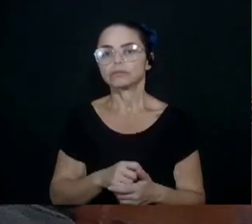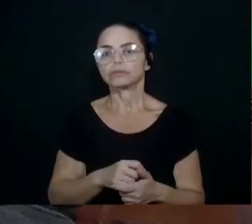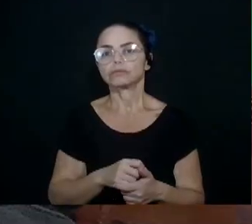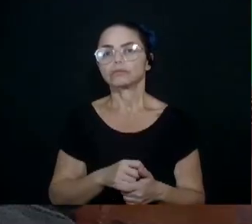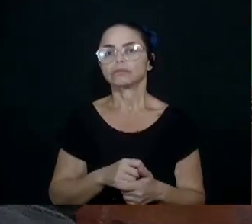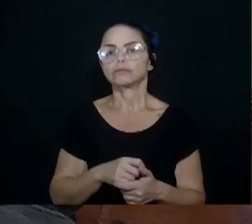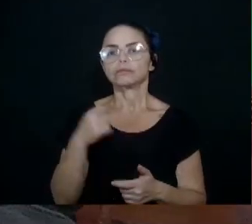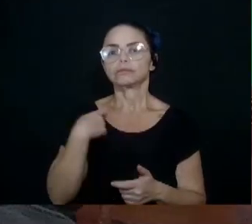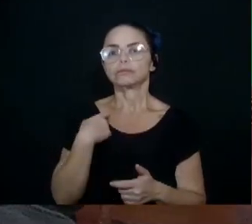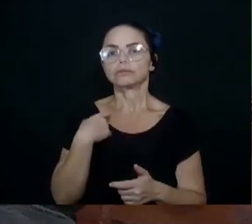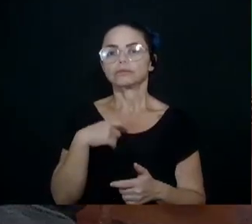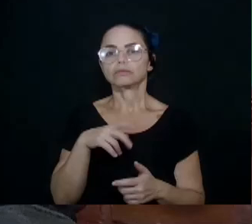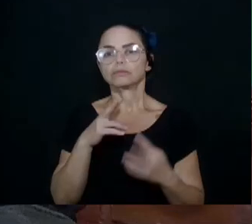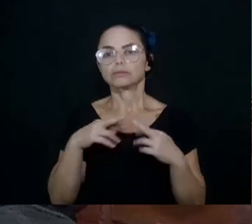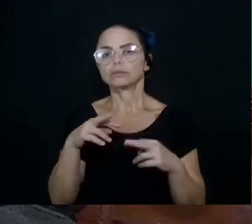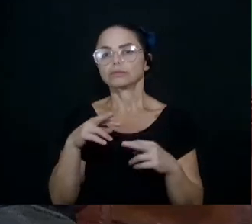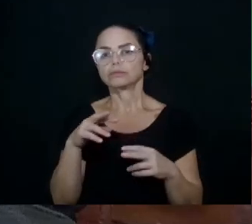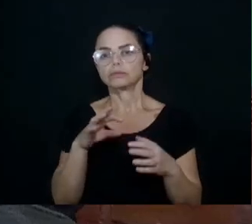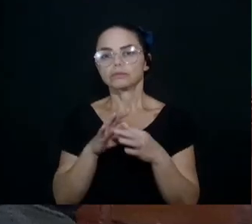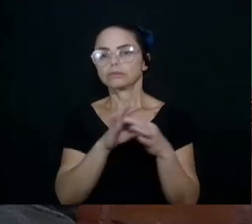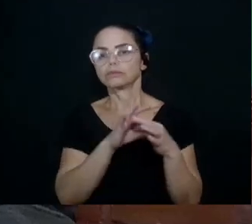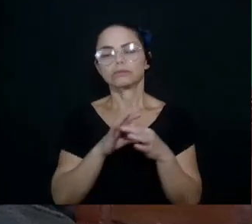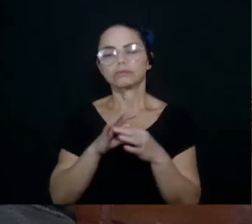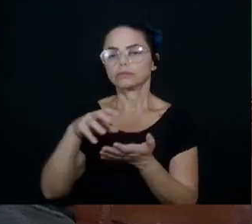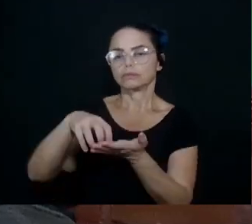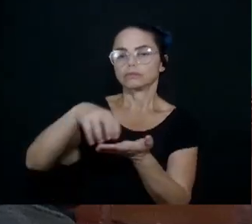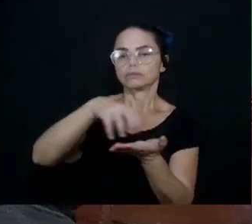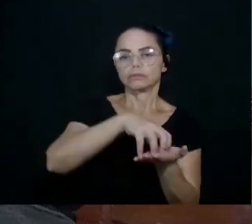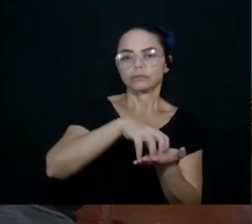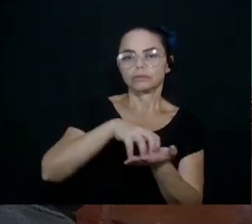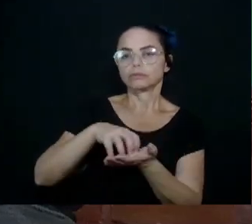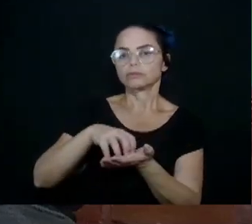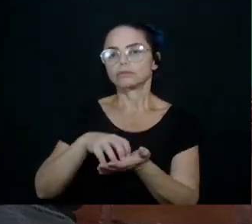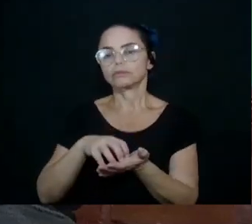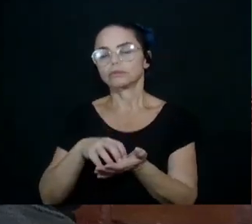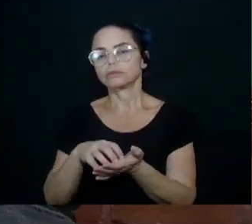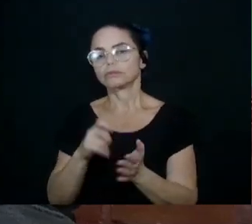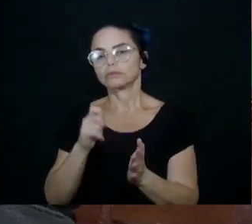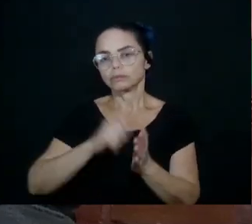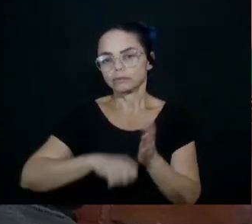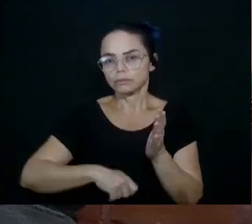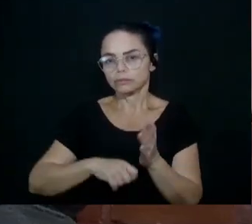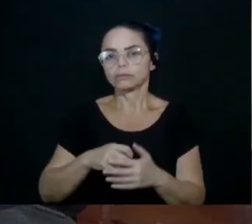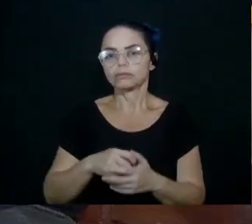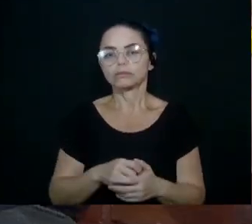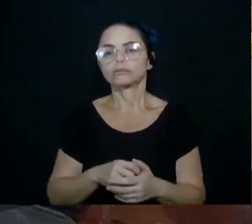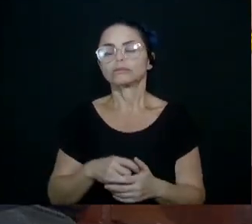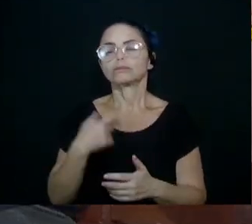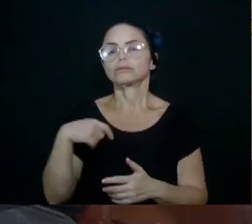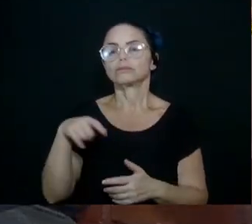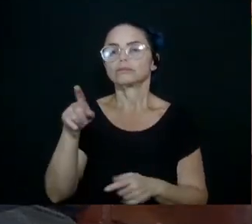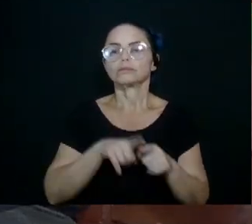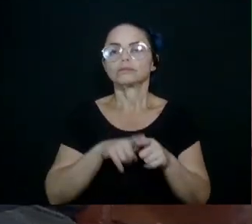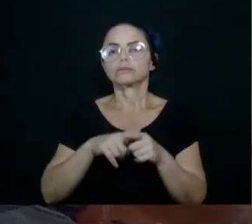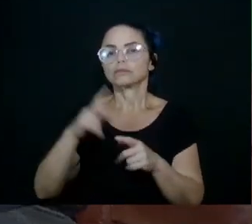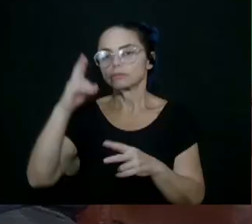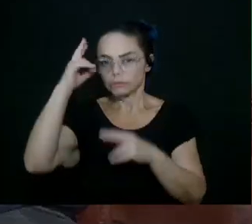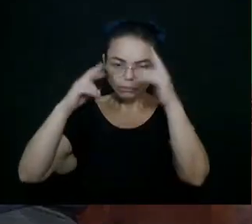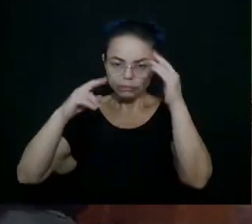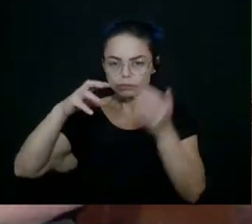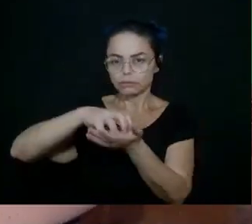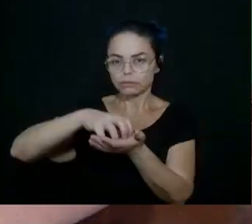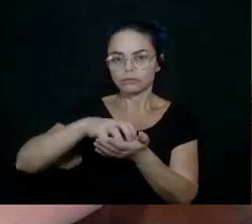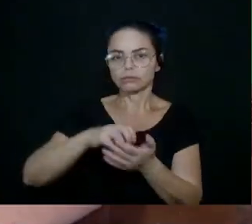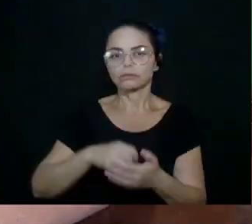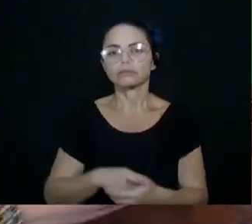link entre as unidades. Então, o assinante, que é assinante daqui, ele pode também cortar em outra unidade. Ele mora em